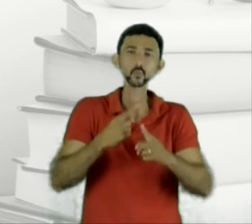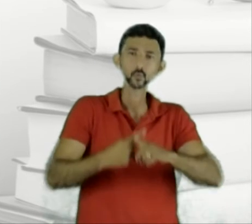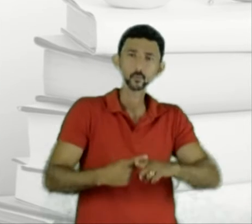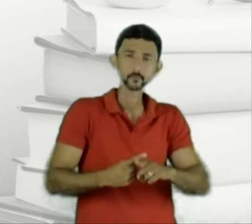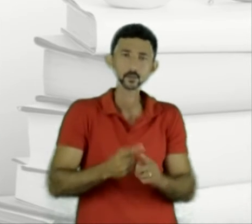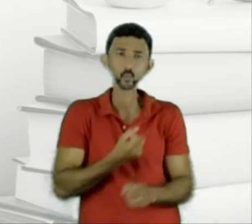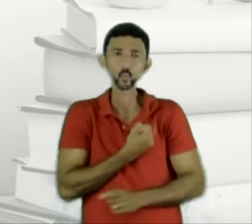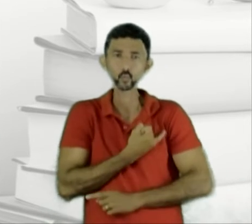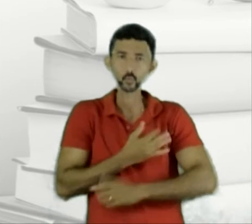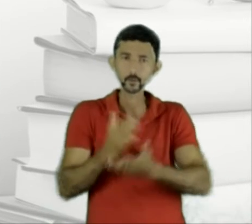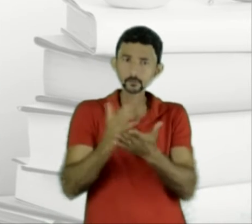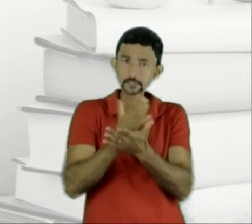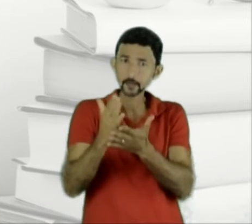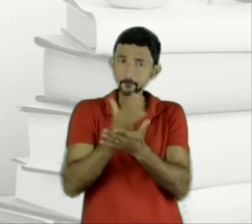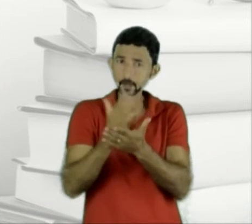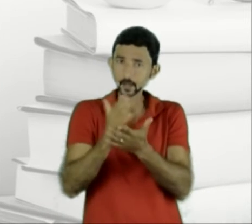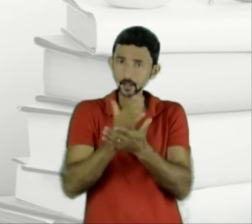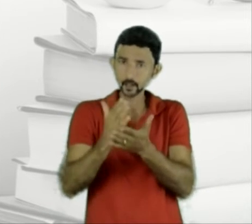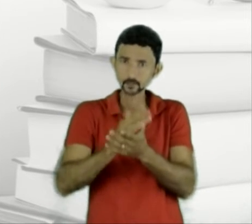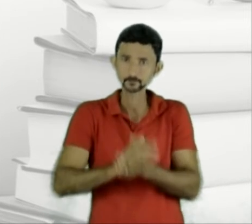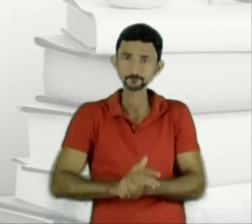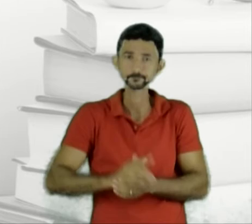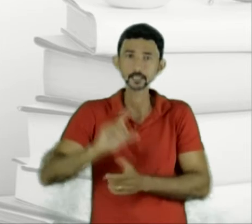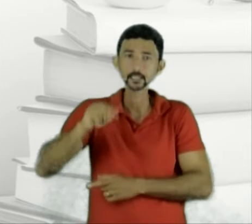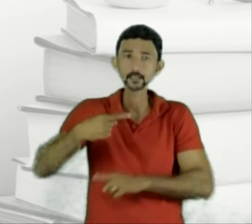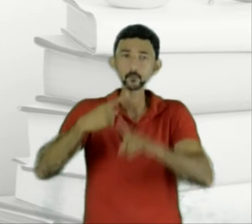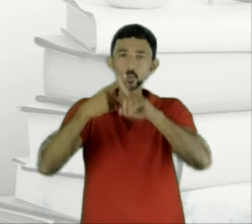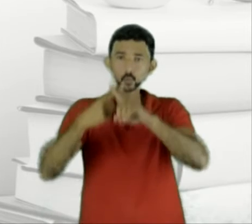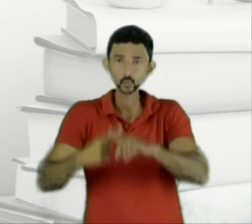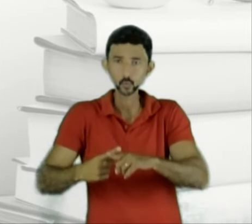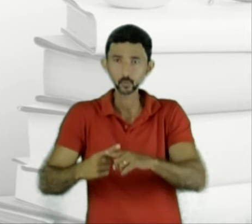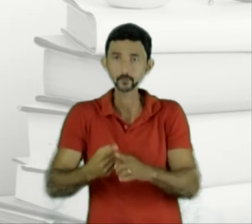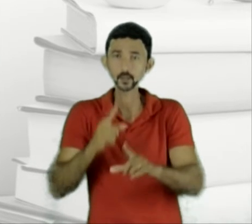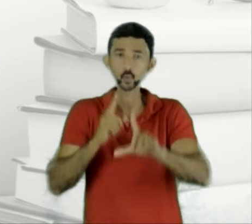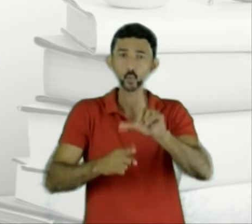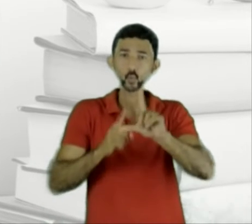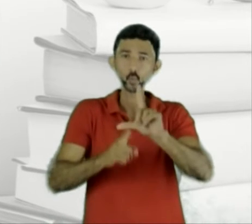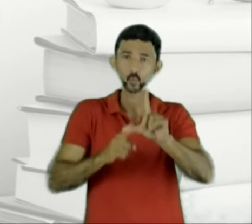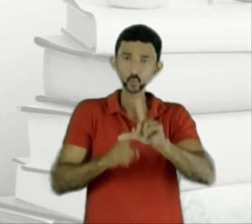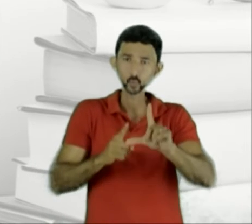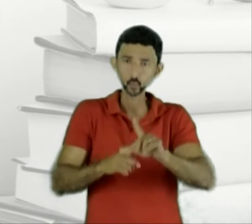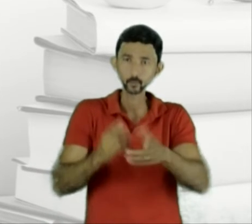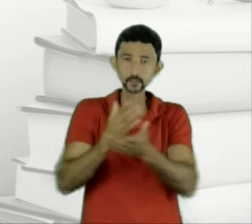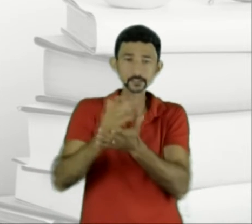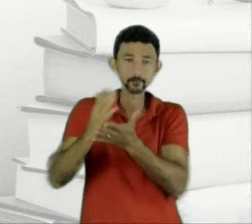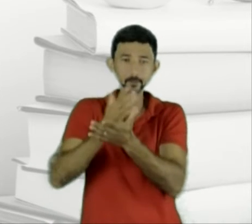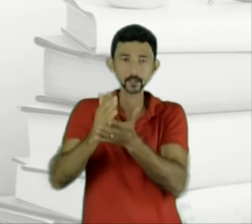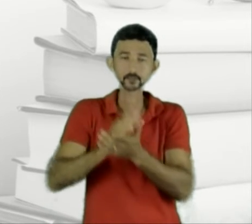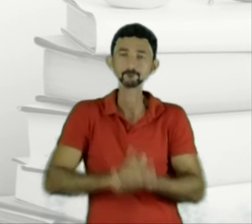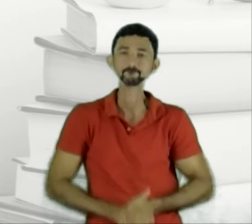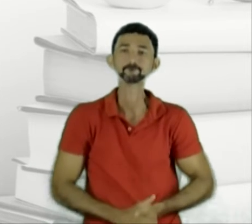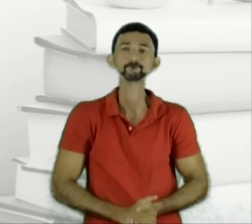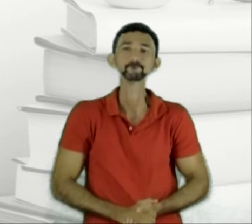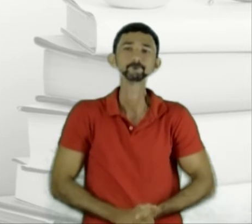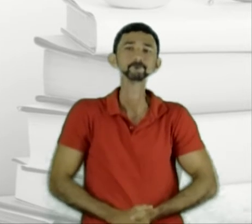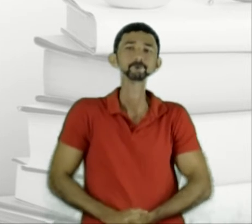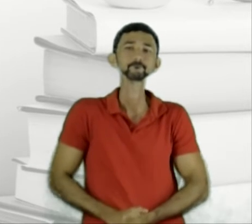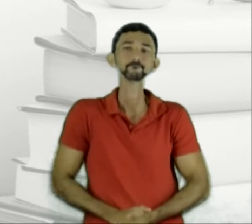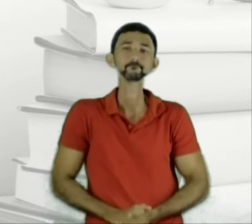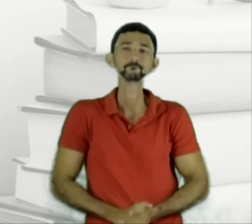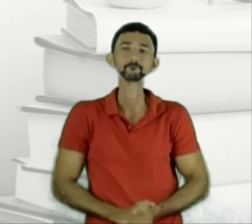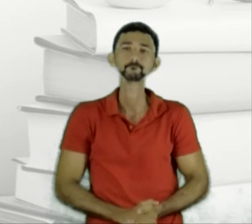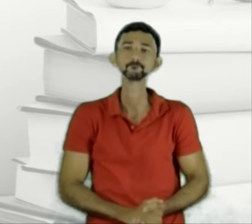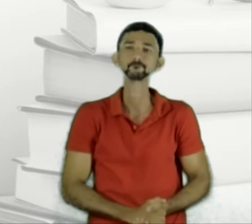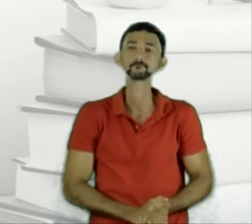numéricos separados, certo? E a multiplicação da parte literal separada. Então, eu separei